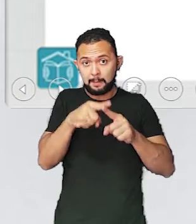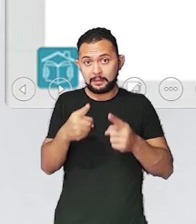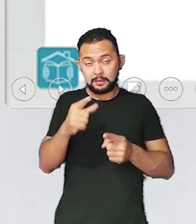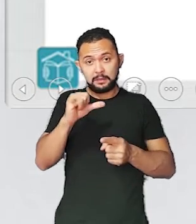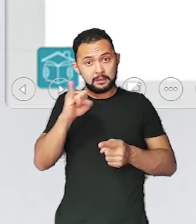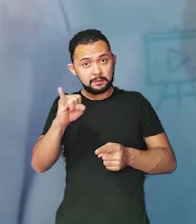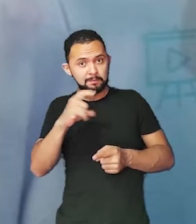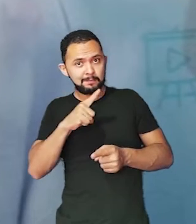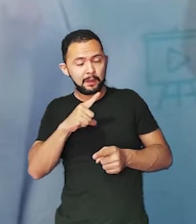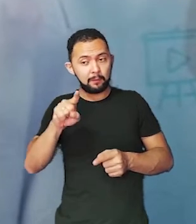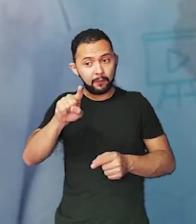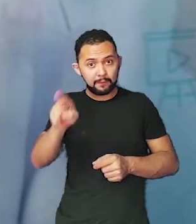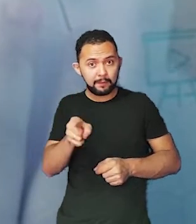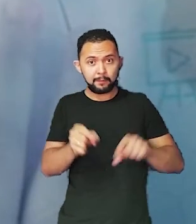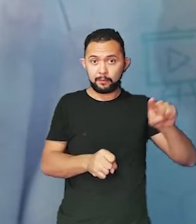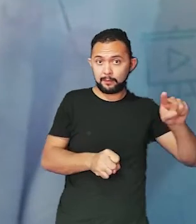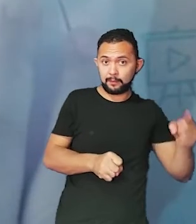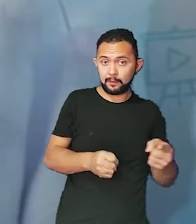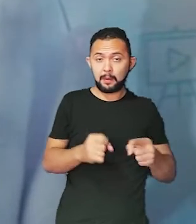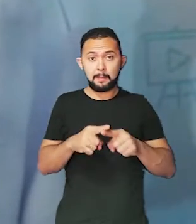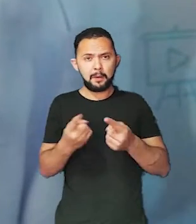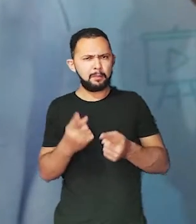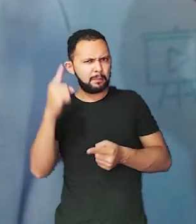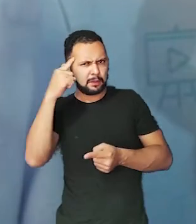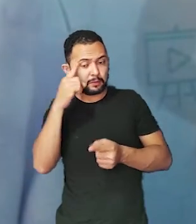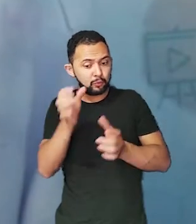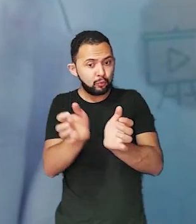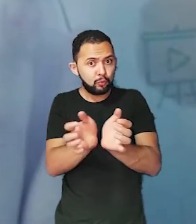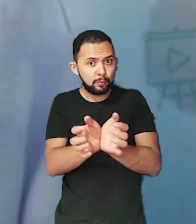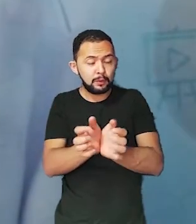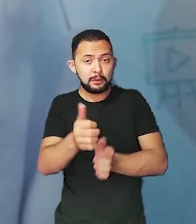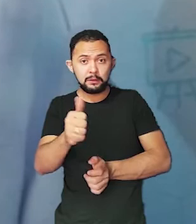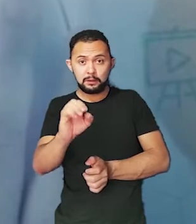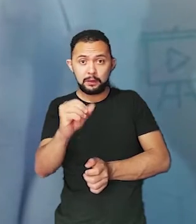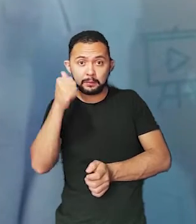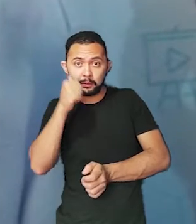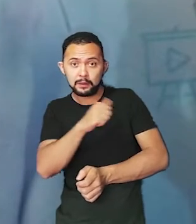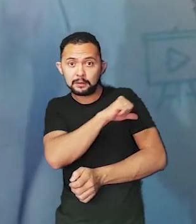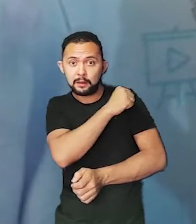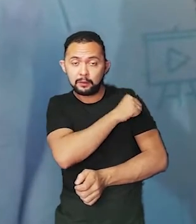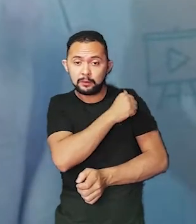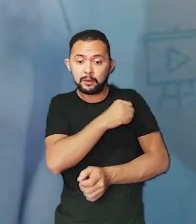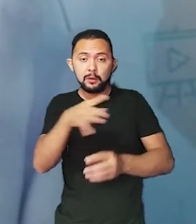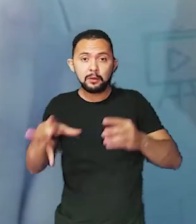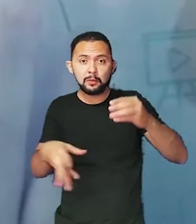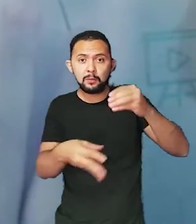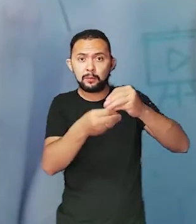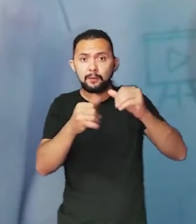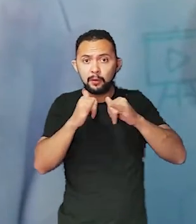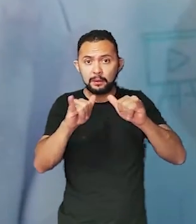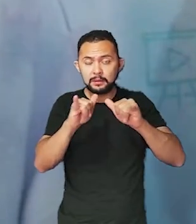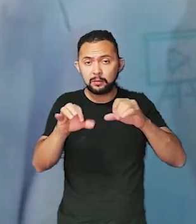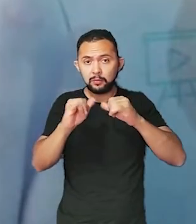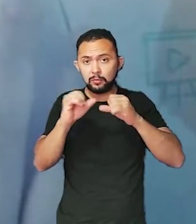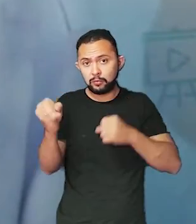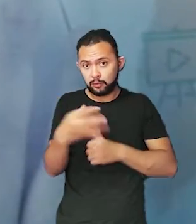se no grupo de 10 gaúchas, todas as 10 fossem bonitas, né? E eu estou somente trazendo essa informação acessória a elas, né? Então, as